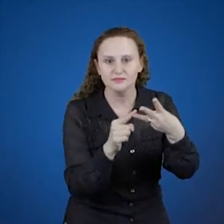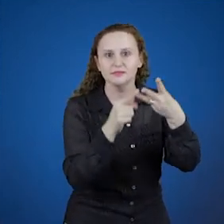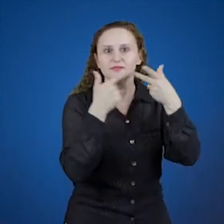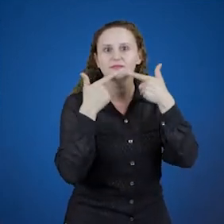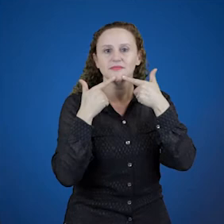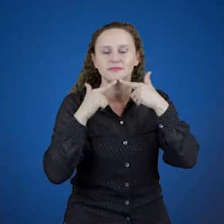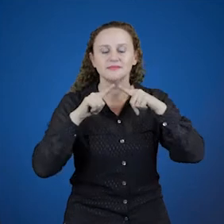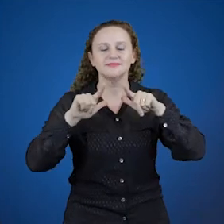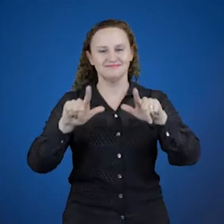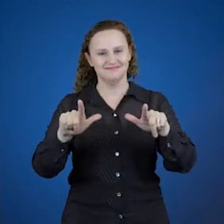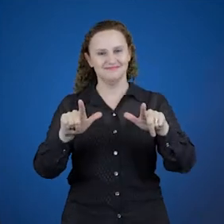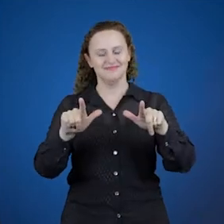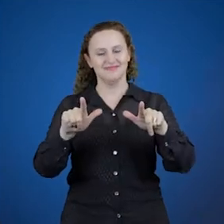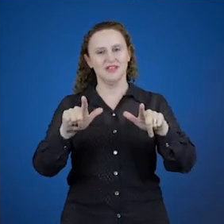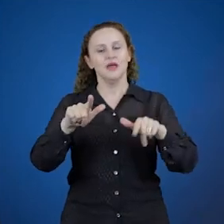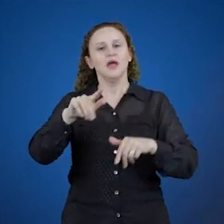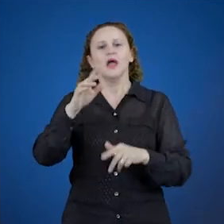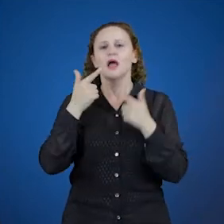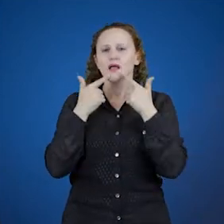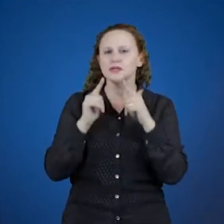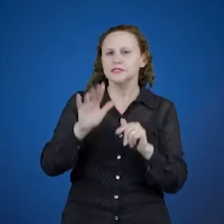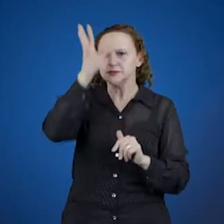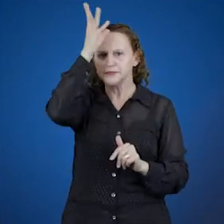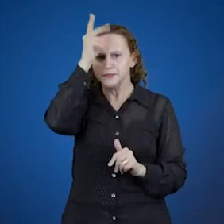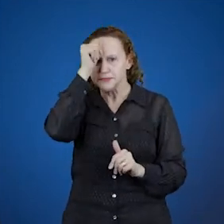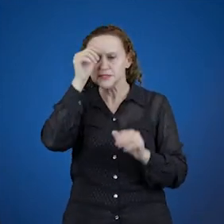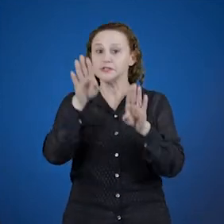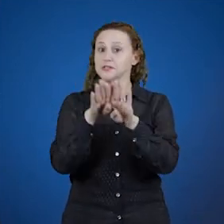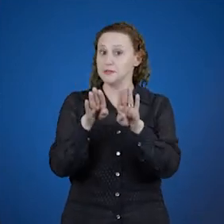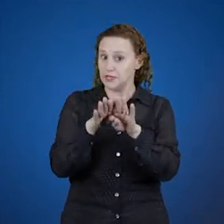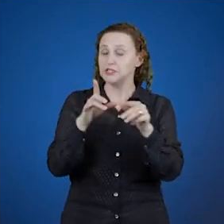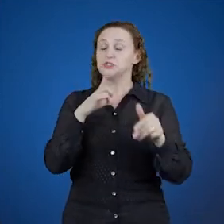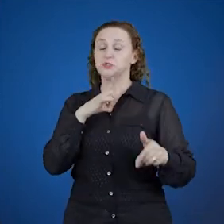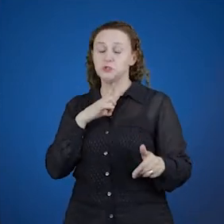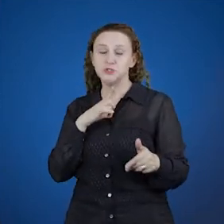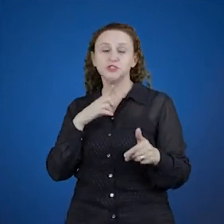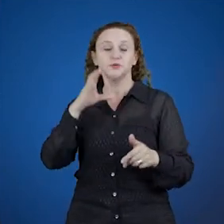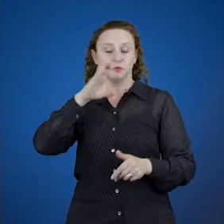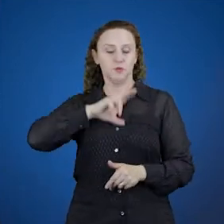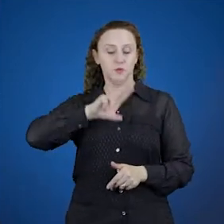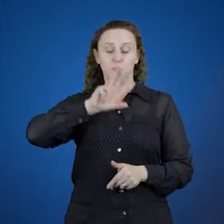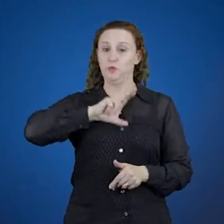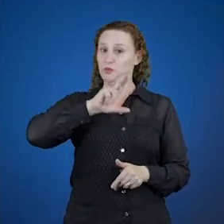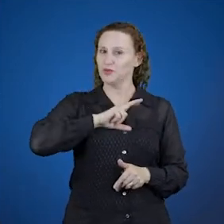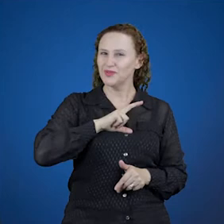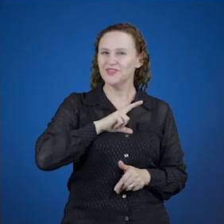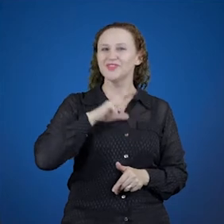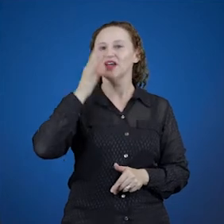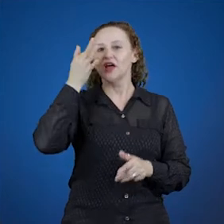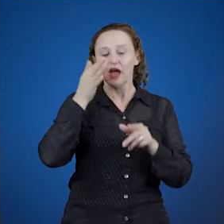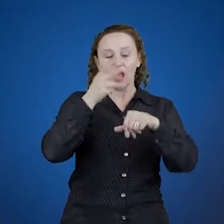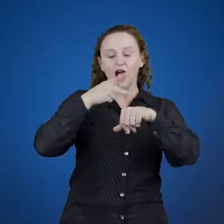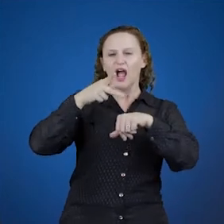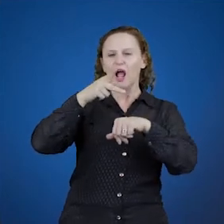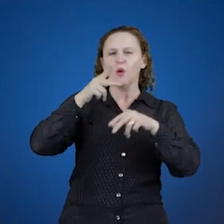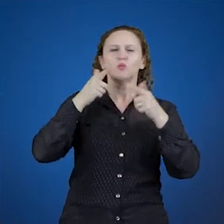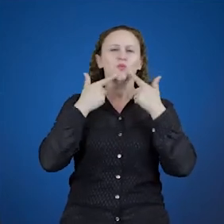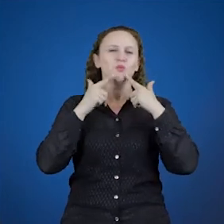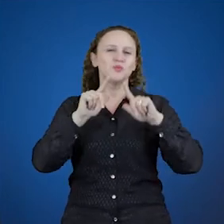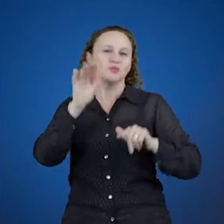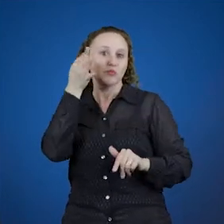língua dessas línguas românicas nós podemos citar o português a nossa língua o francês o italiano